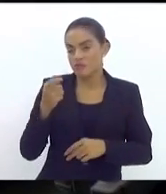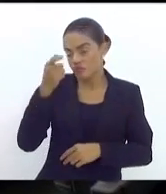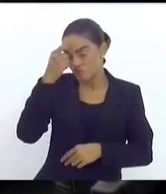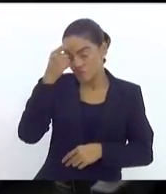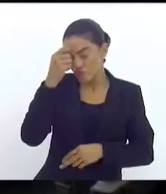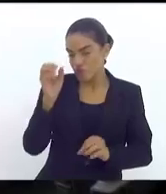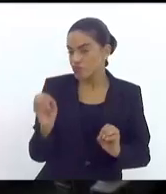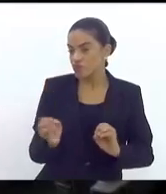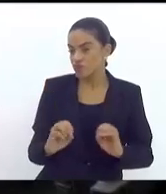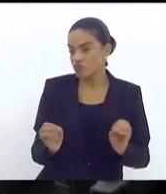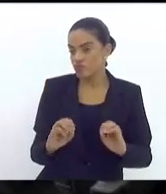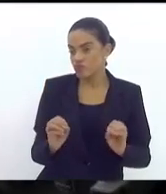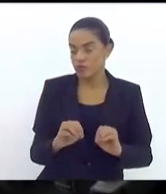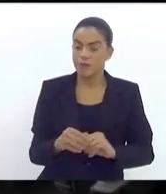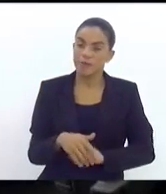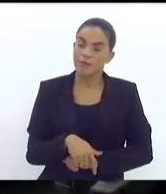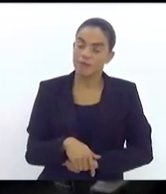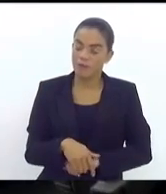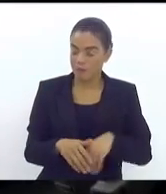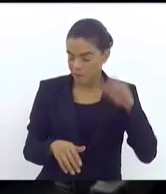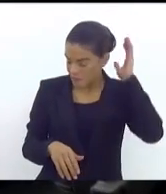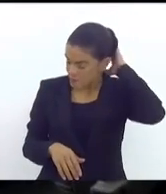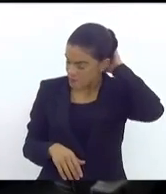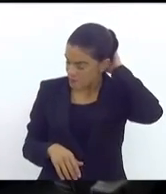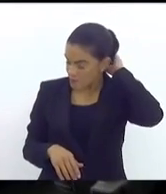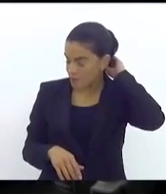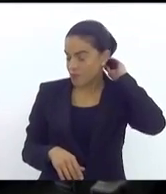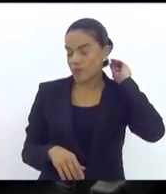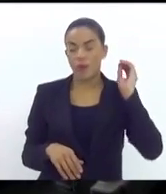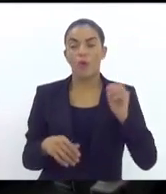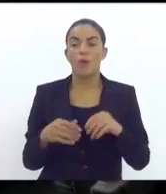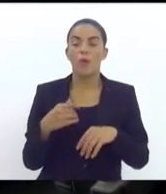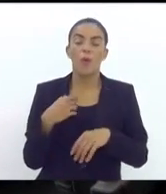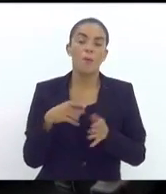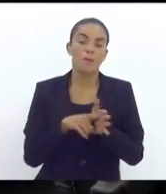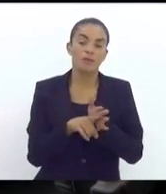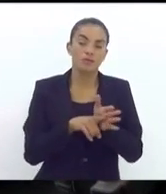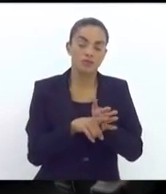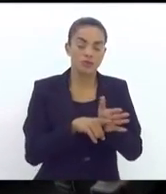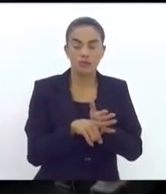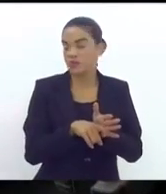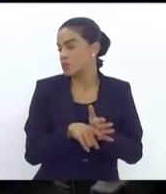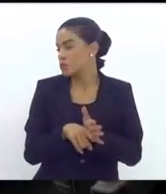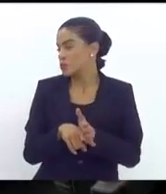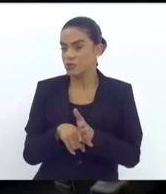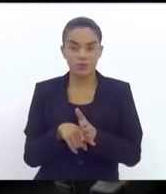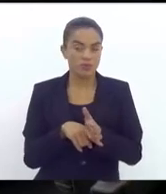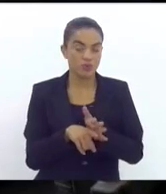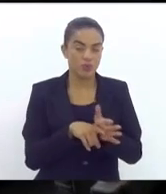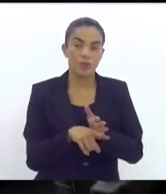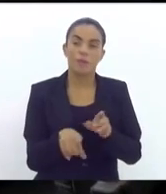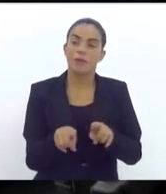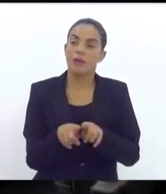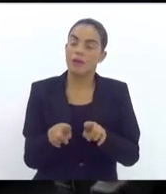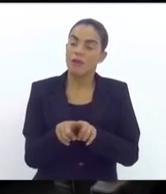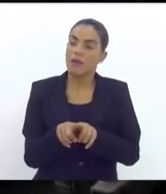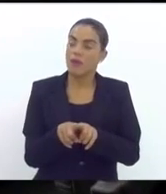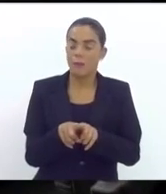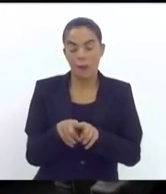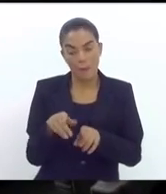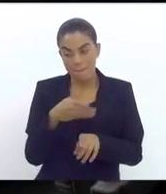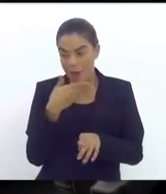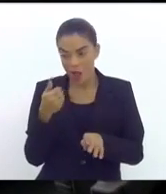né? Os pesquisadores destacam também a importância do método utilizado, desaconselhando